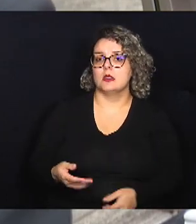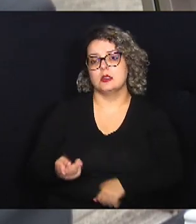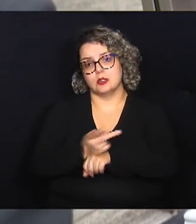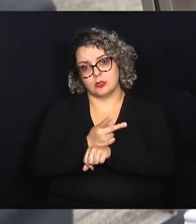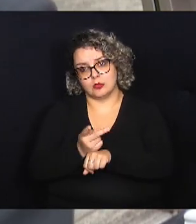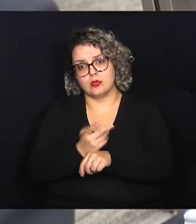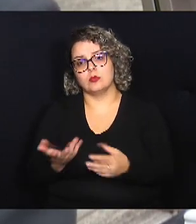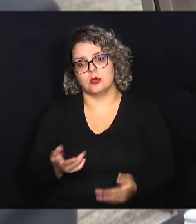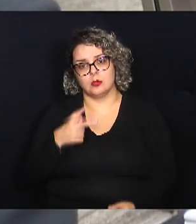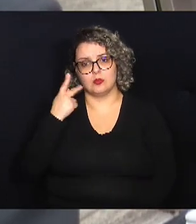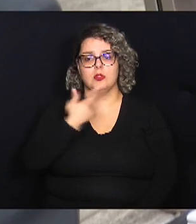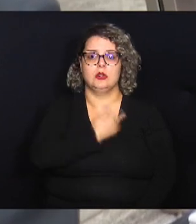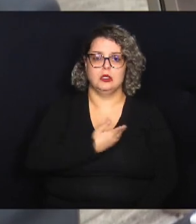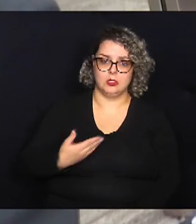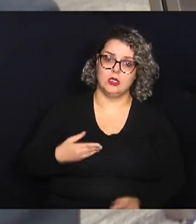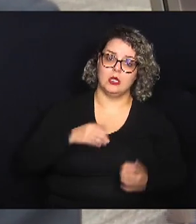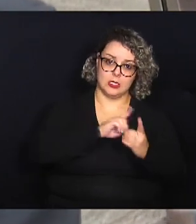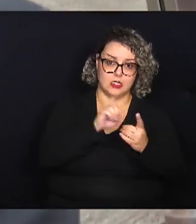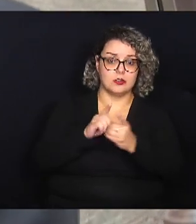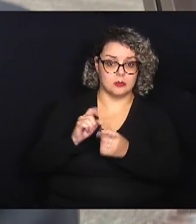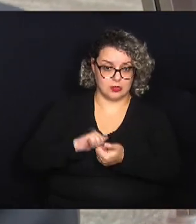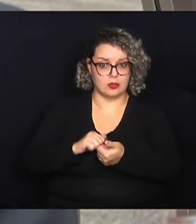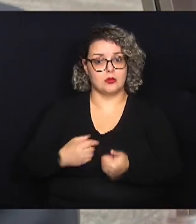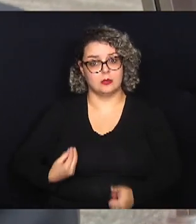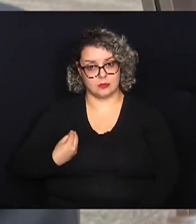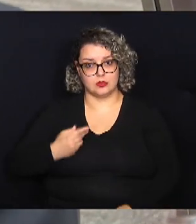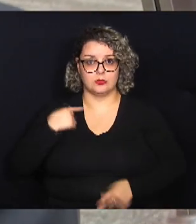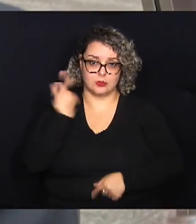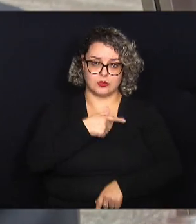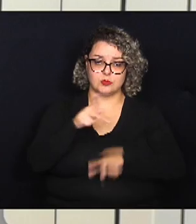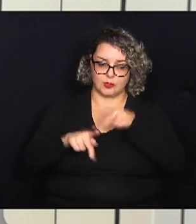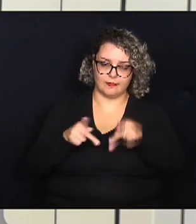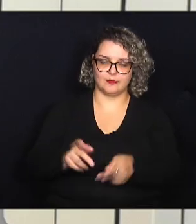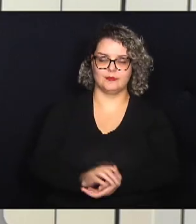de políticas públicas que atendam à qualidade de vida do nosso povo.